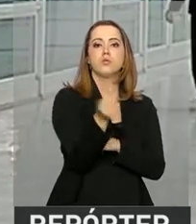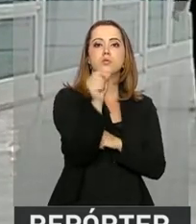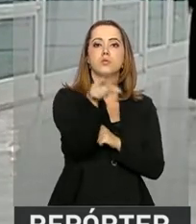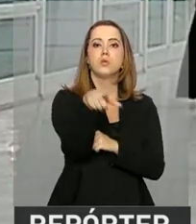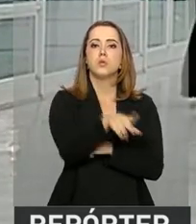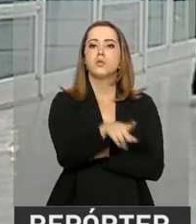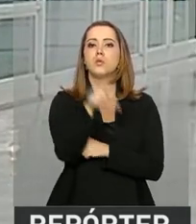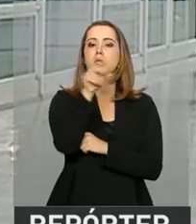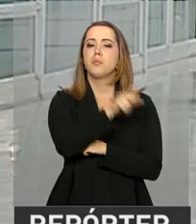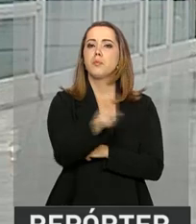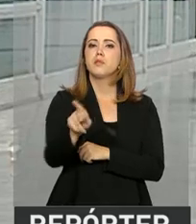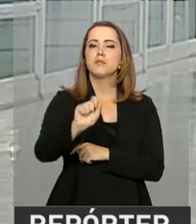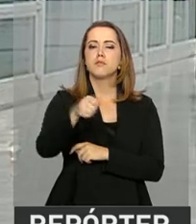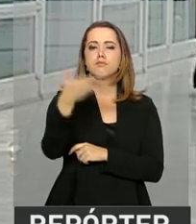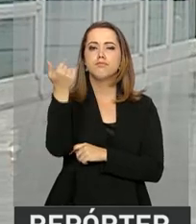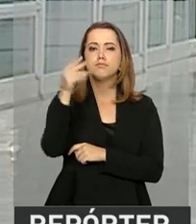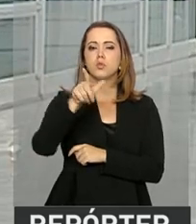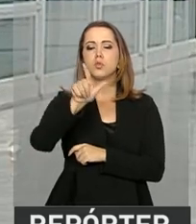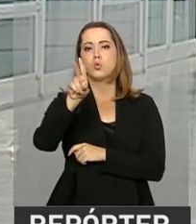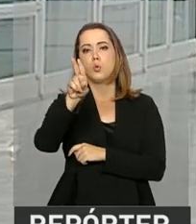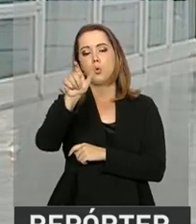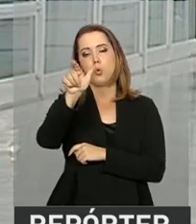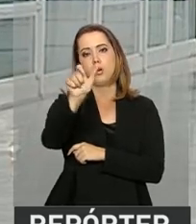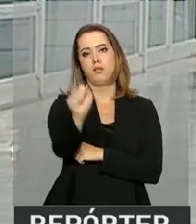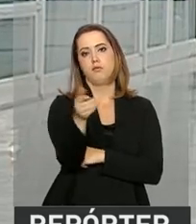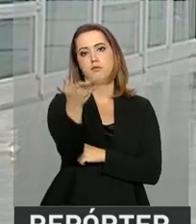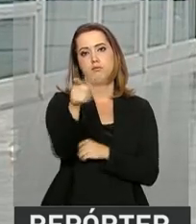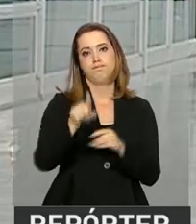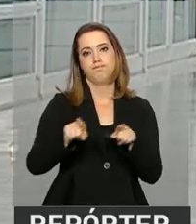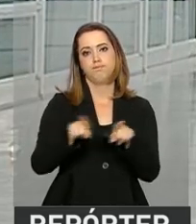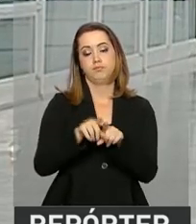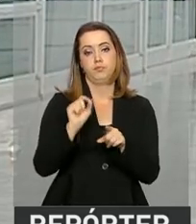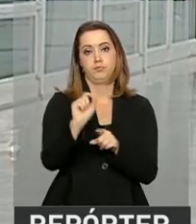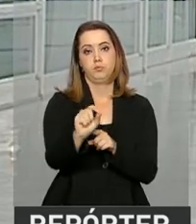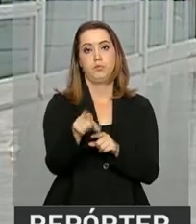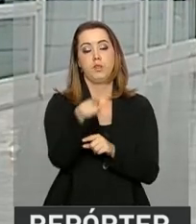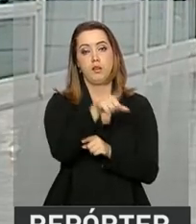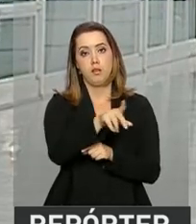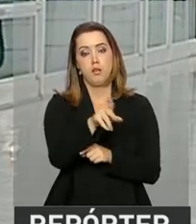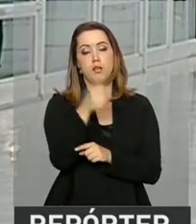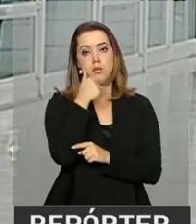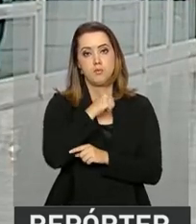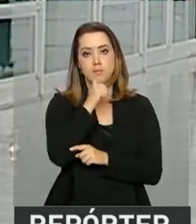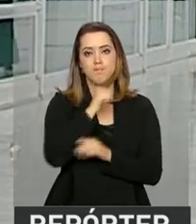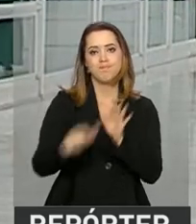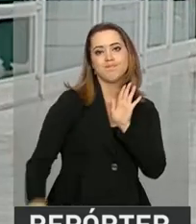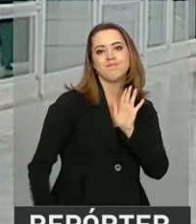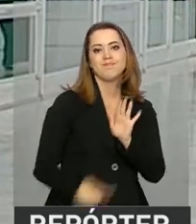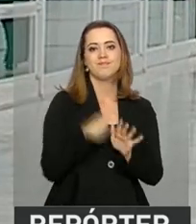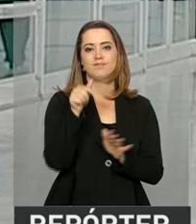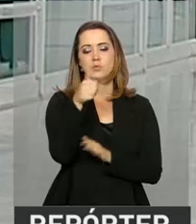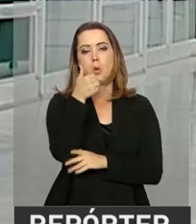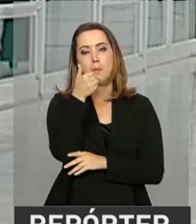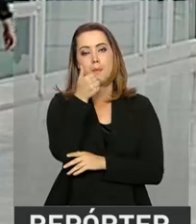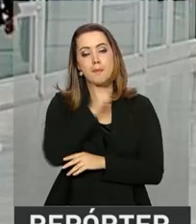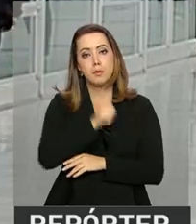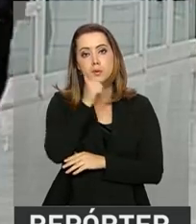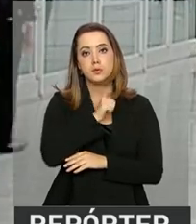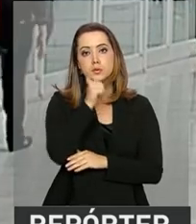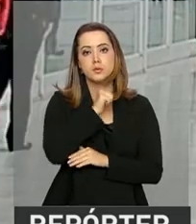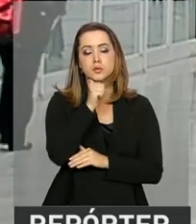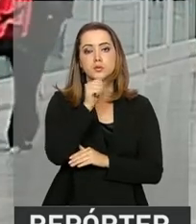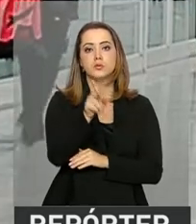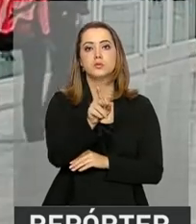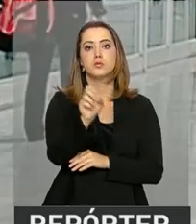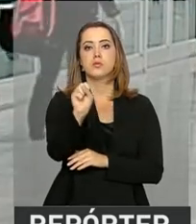Luís Inácio Lula da Silva na vaga deixada pelo Ministro Nelson Jobim Carmen Lúcia foi a primeira mulher a presidir o Tribunal